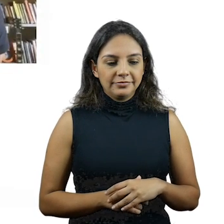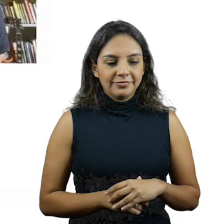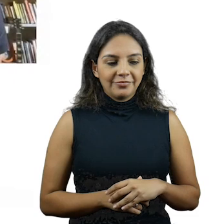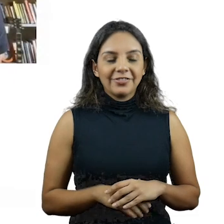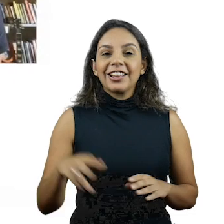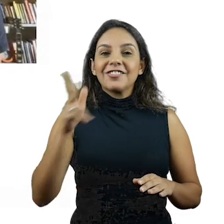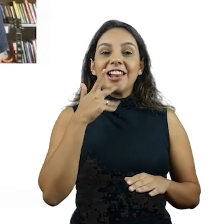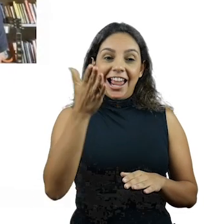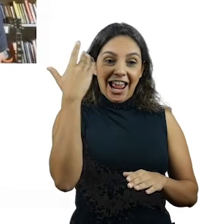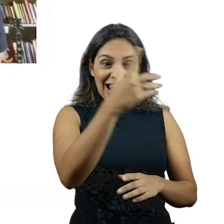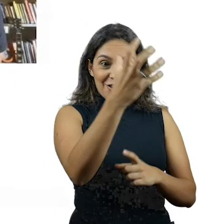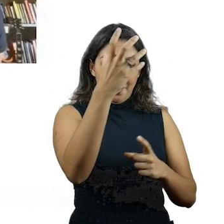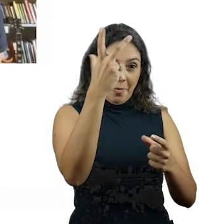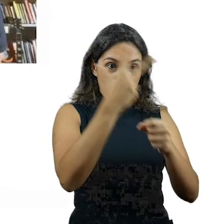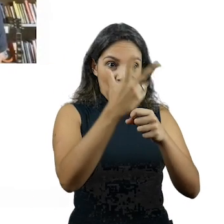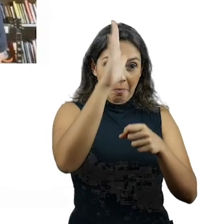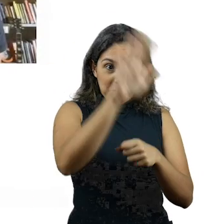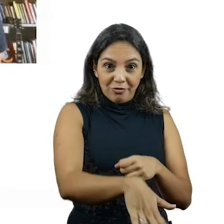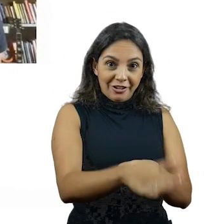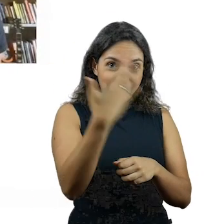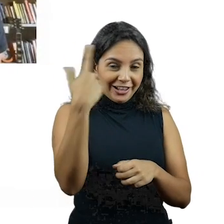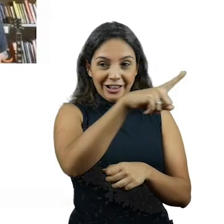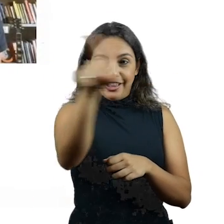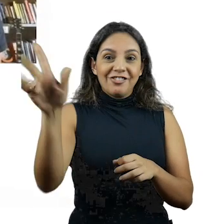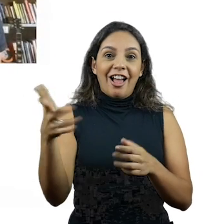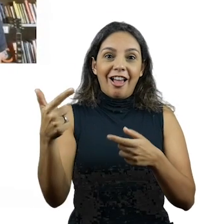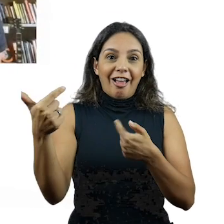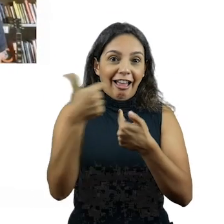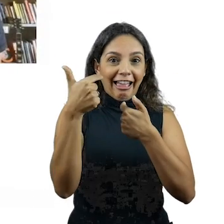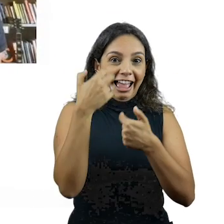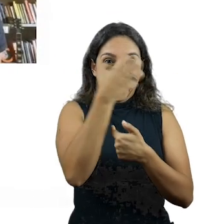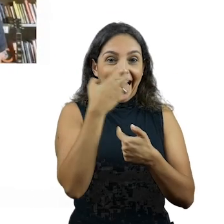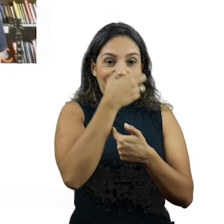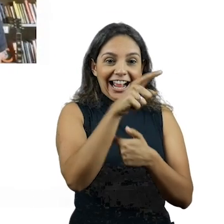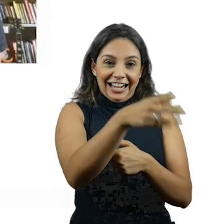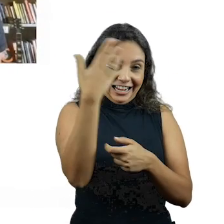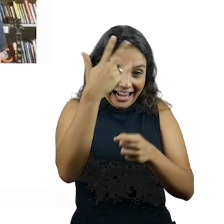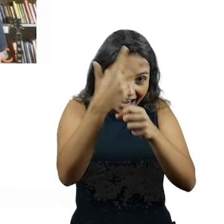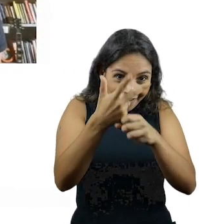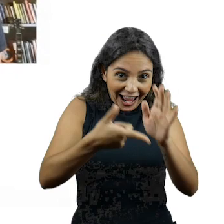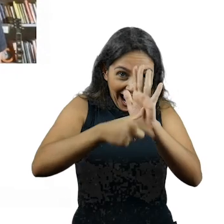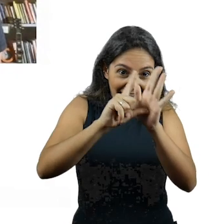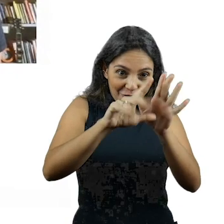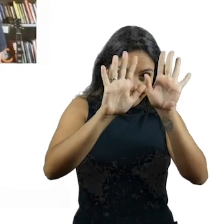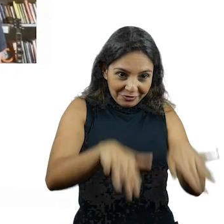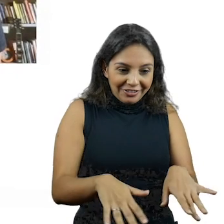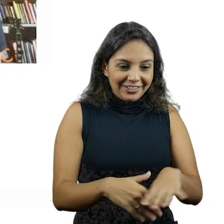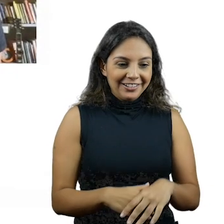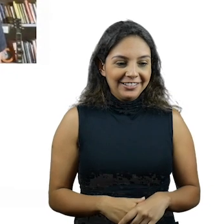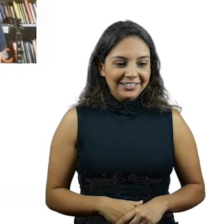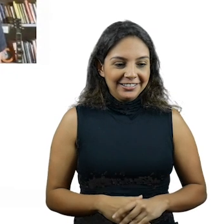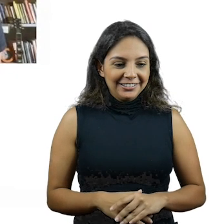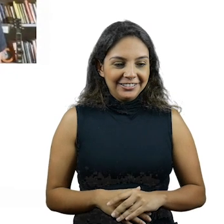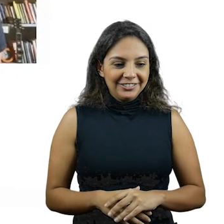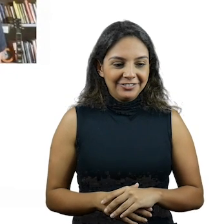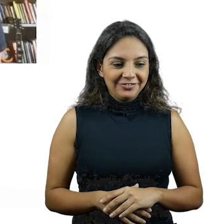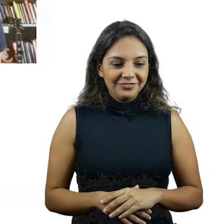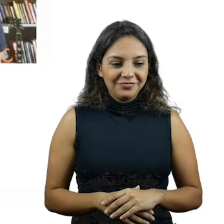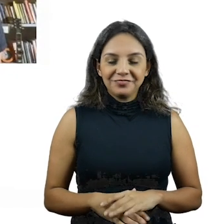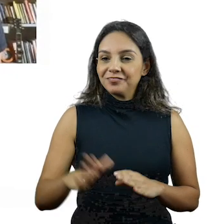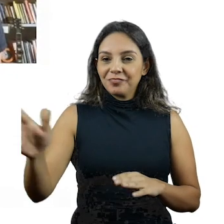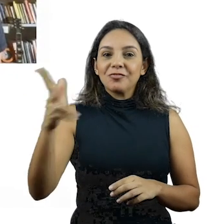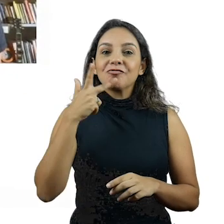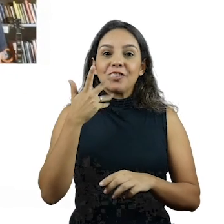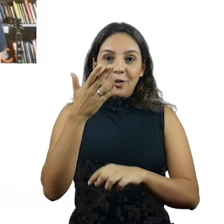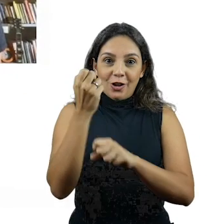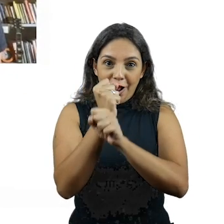para tocar. A câmera caiu, você não acredita. Já tem um monte de mensagem aqui, por morrendo de rir de você. É que eu fui falar do